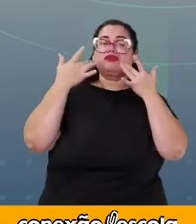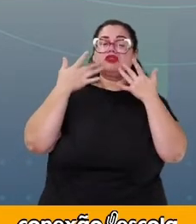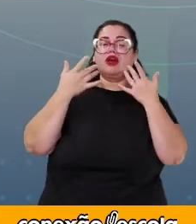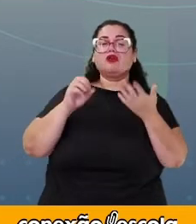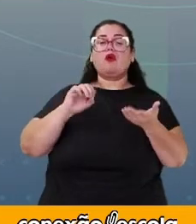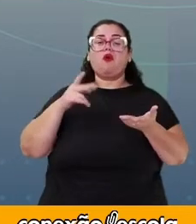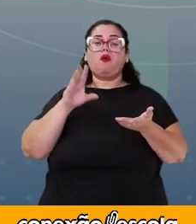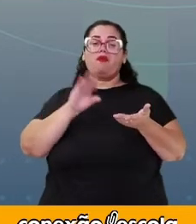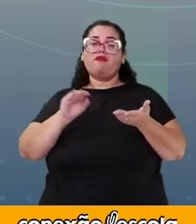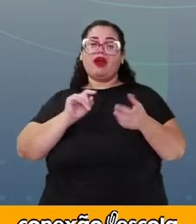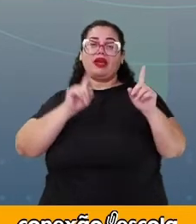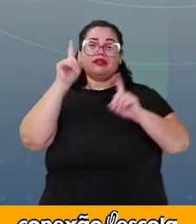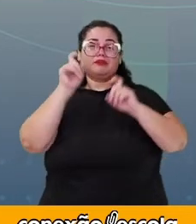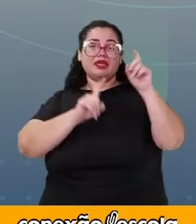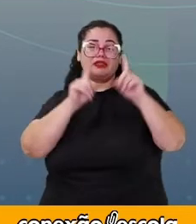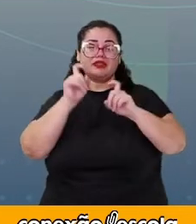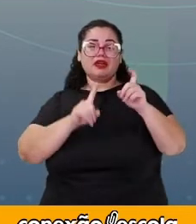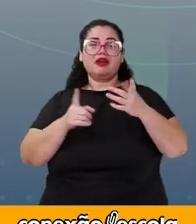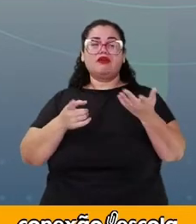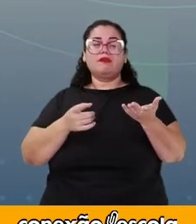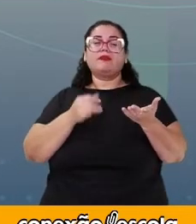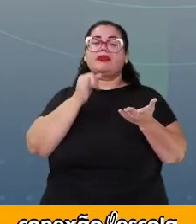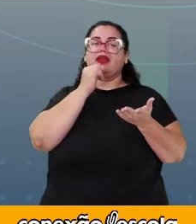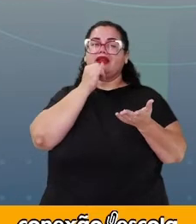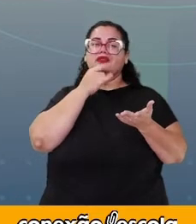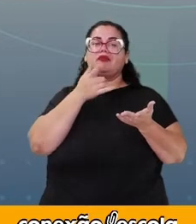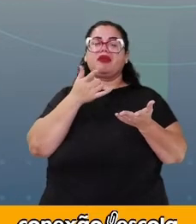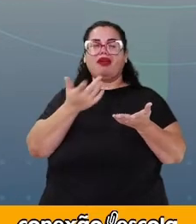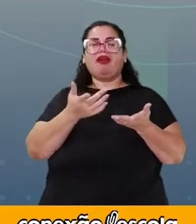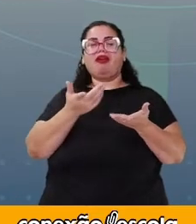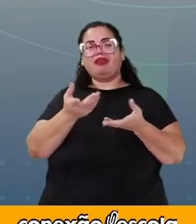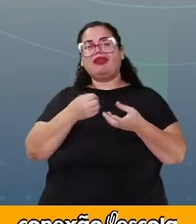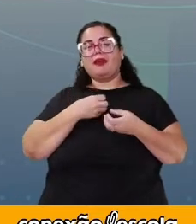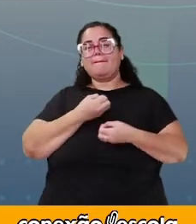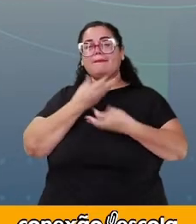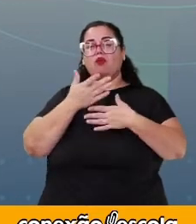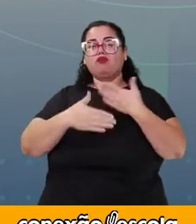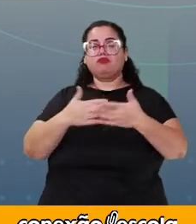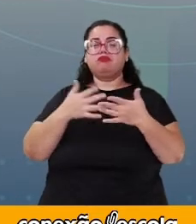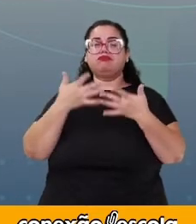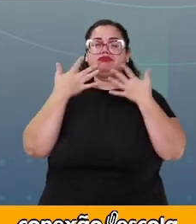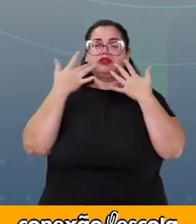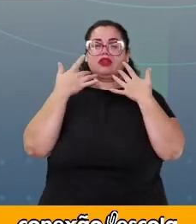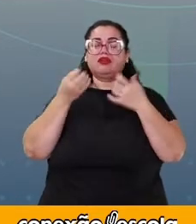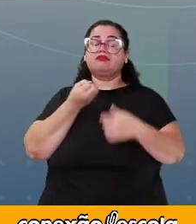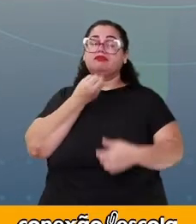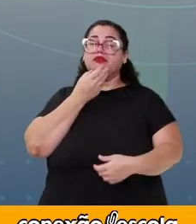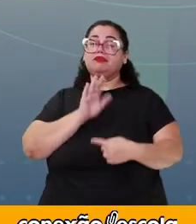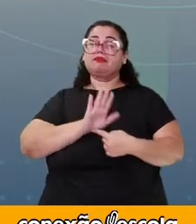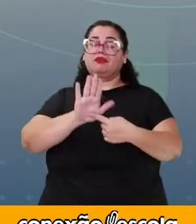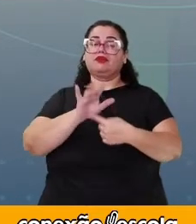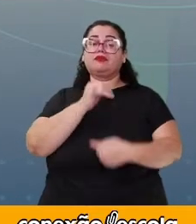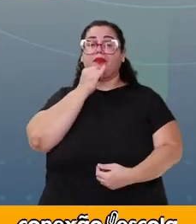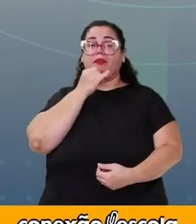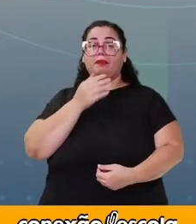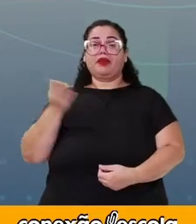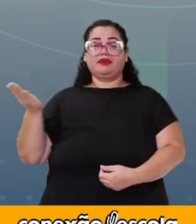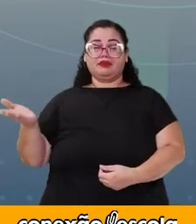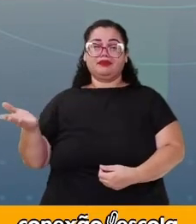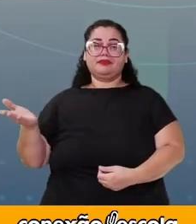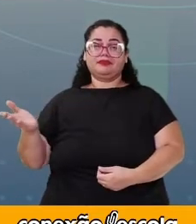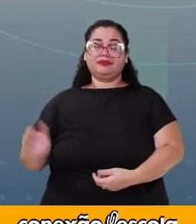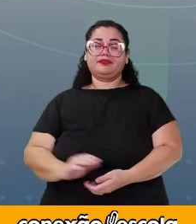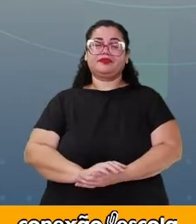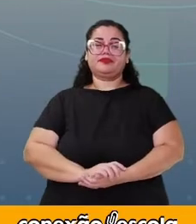usando determinada expressão, contribuindo então para o bom rendimento da peça de teatro. Vejam aqui, por exemplo, na